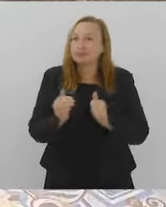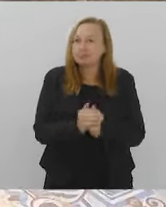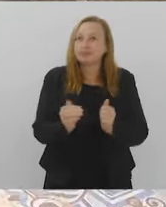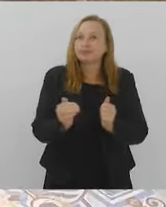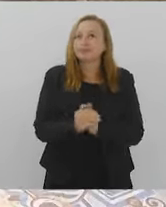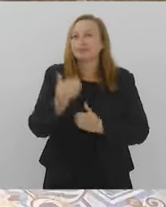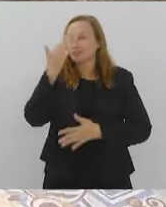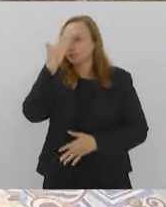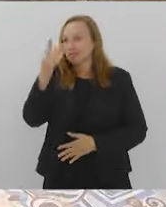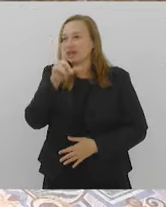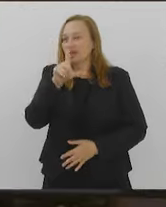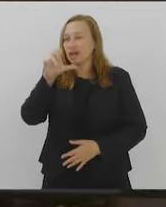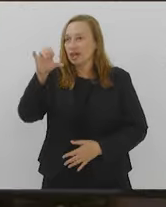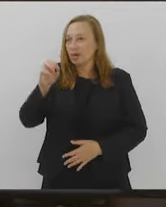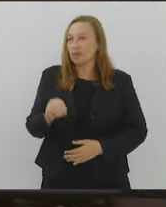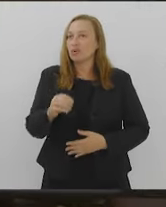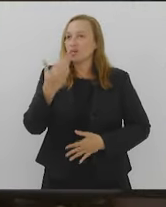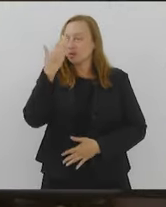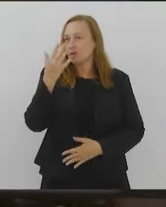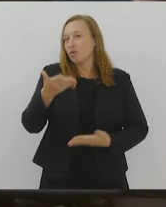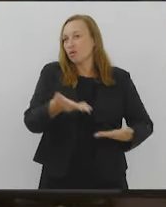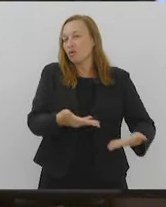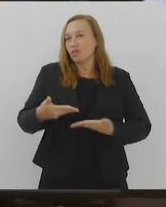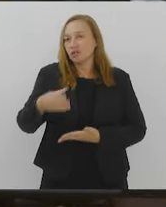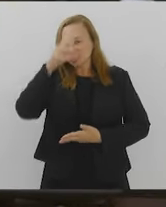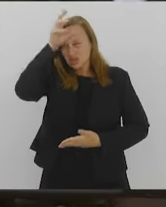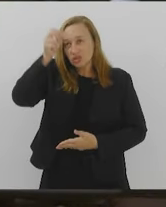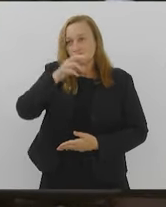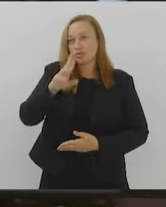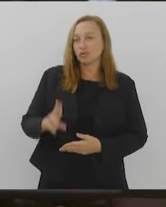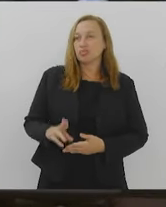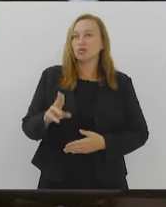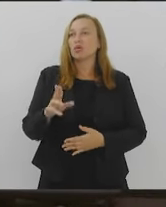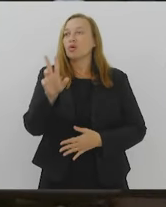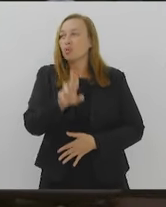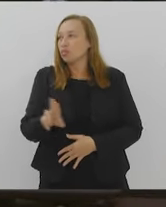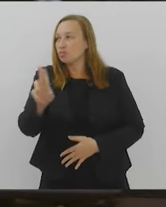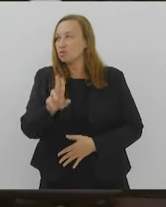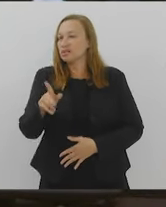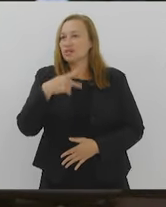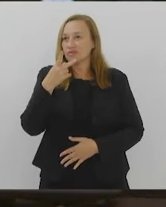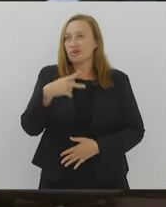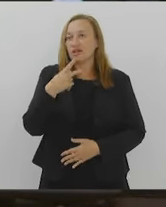Léo. Convido a tia Ju para fazer uso da palavra. Vou aproveitar